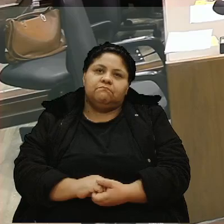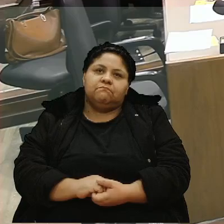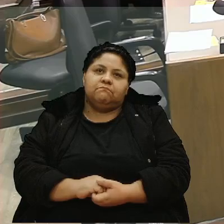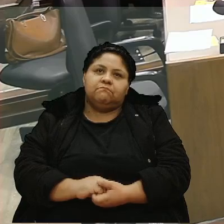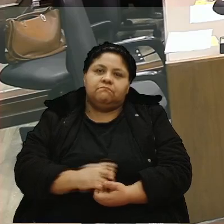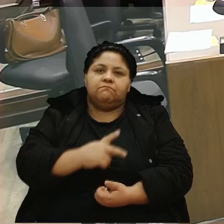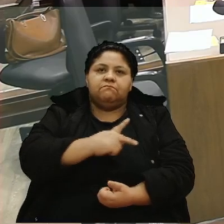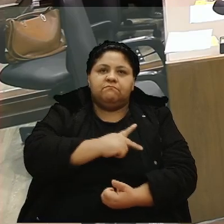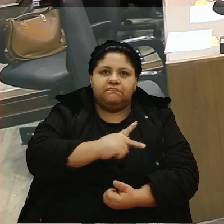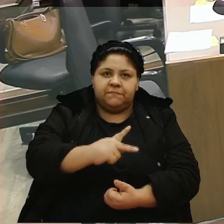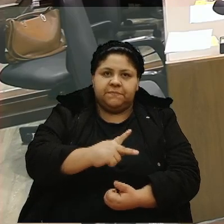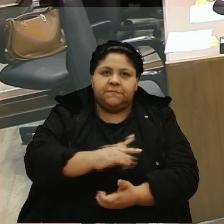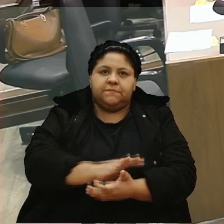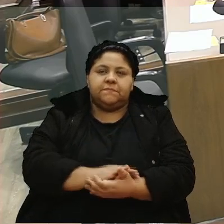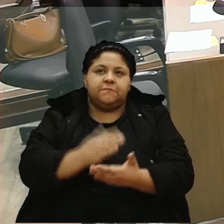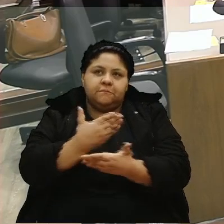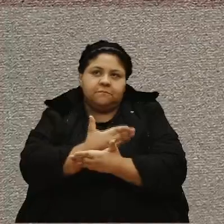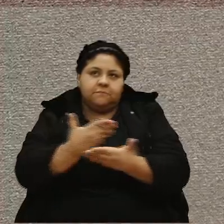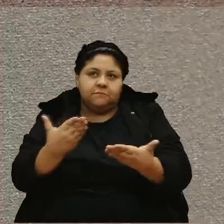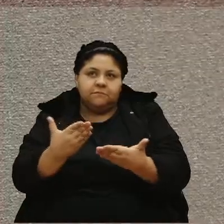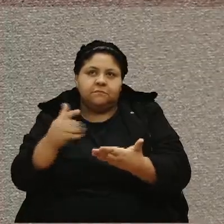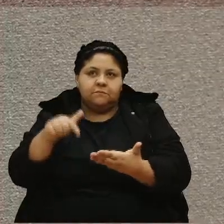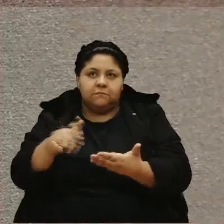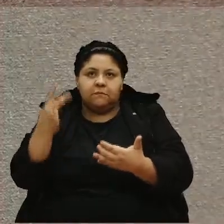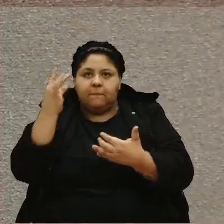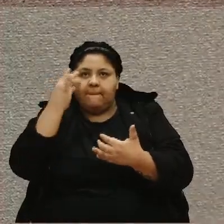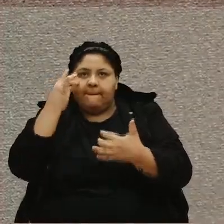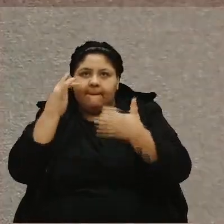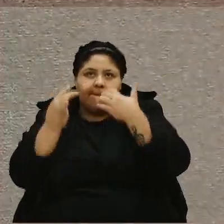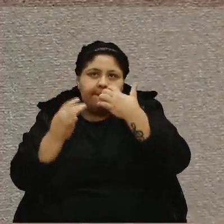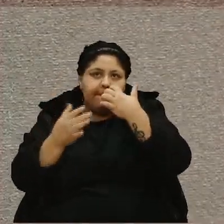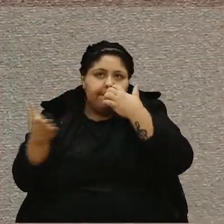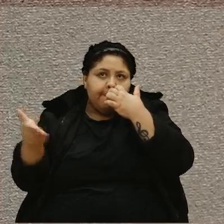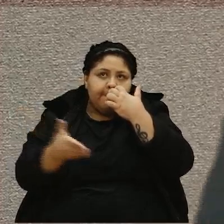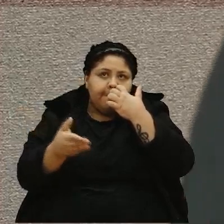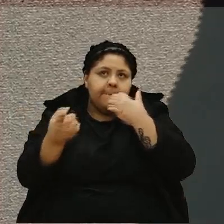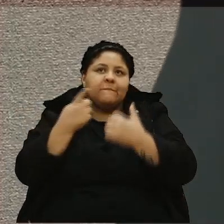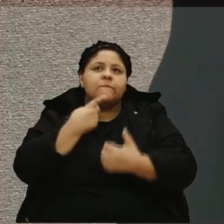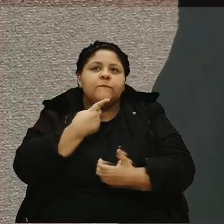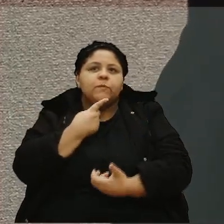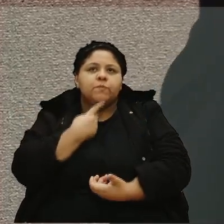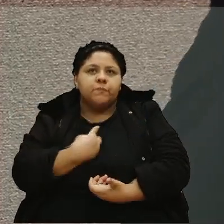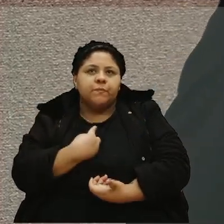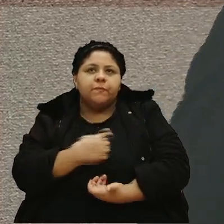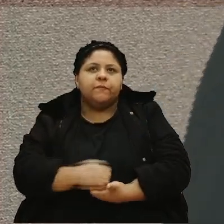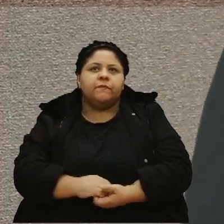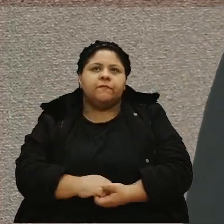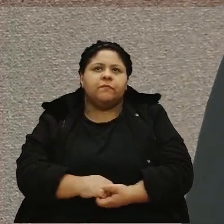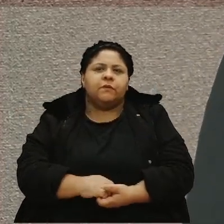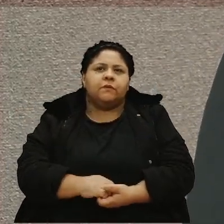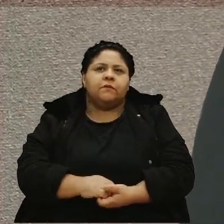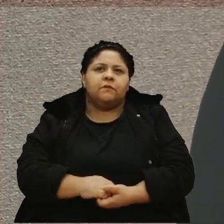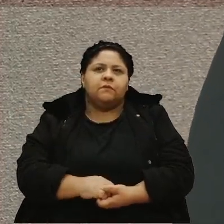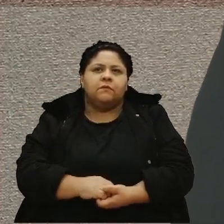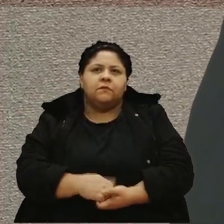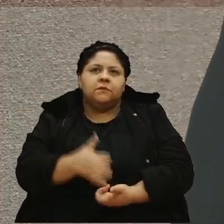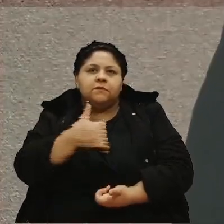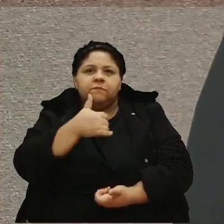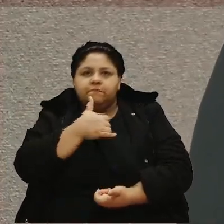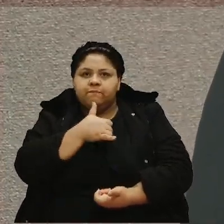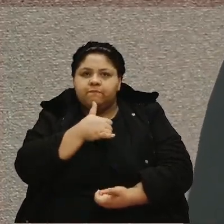Senhor presidente, nobres colegas aqui presentes, hoje eu gostaria de fazer um voto de